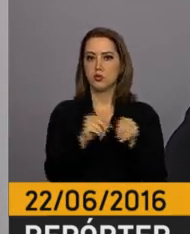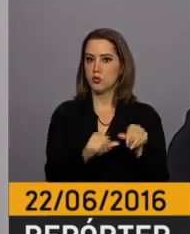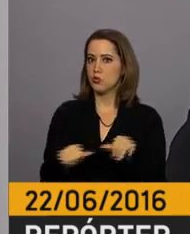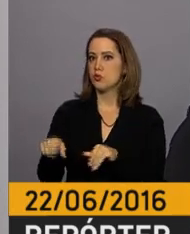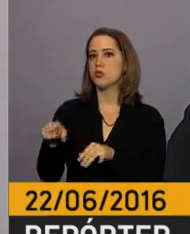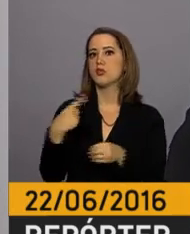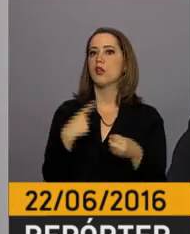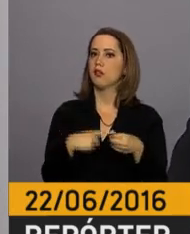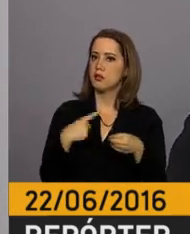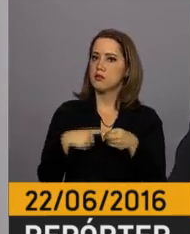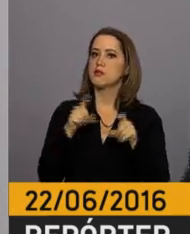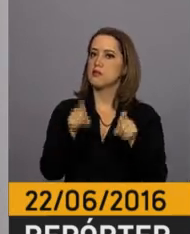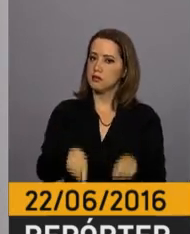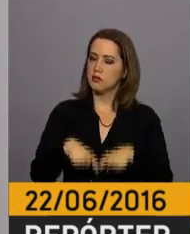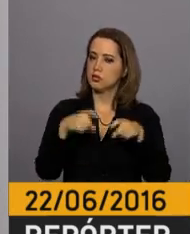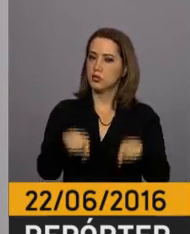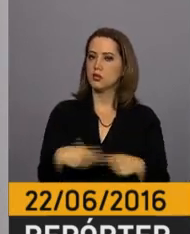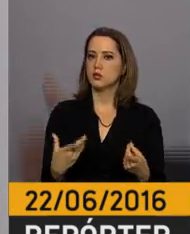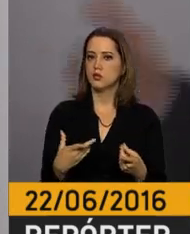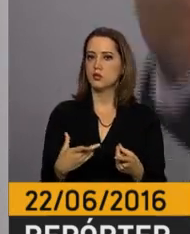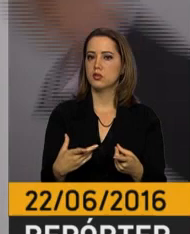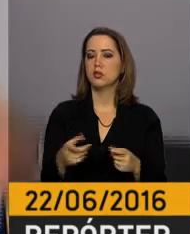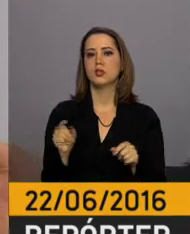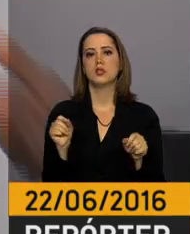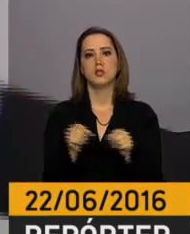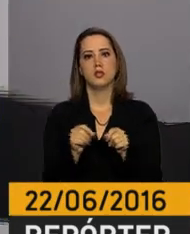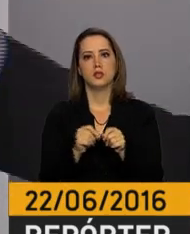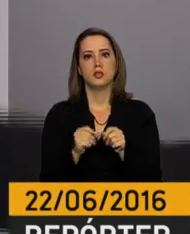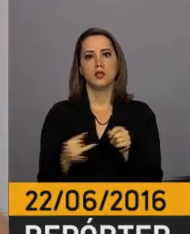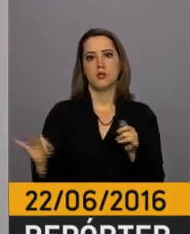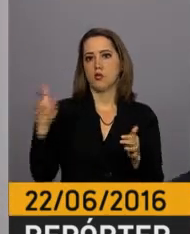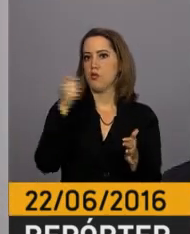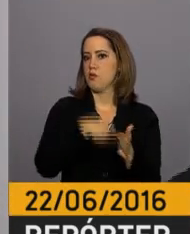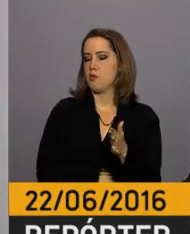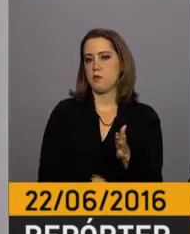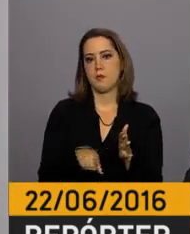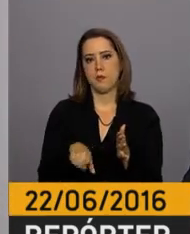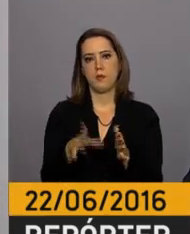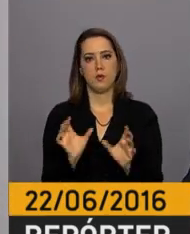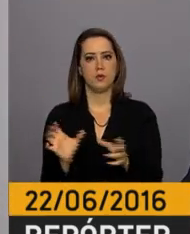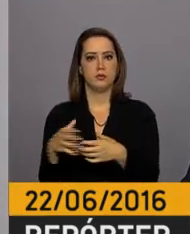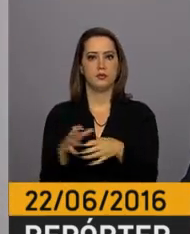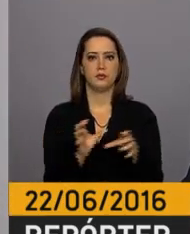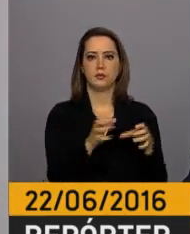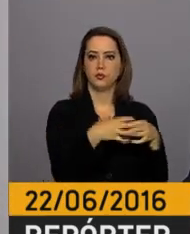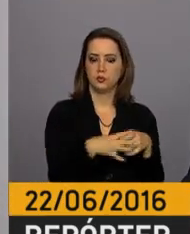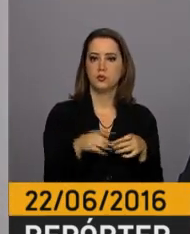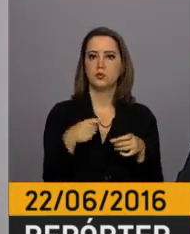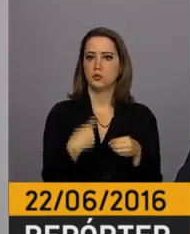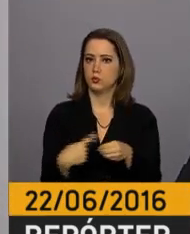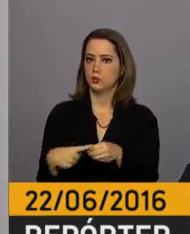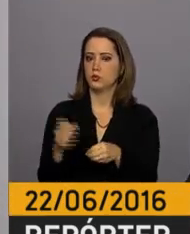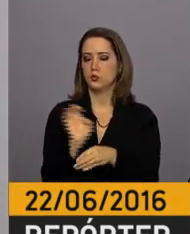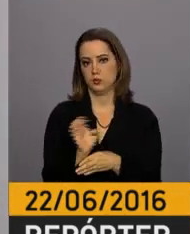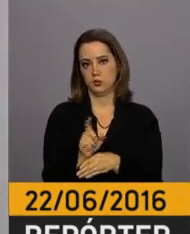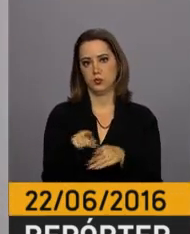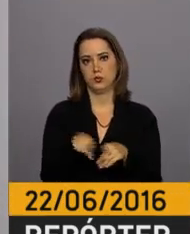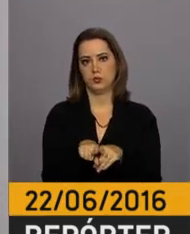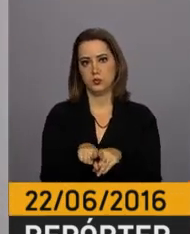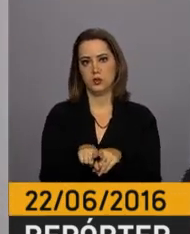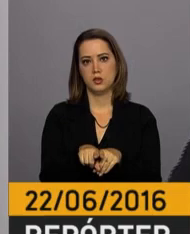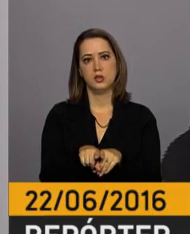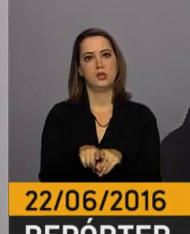urbanos quanto Rurais redistribuição de tributos via os fundos de participação do estados e municípios ocupação